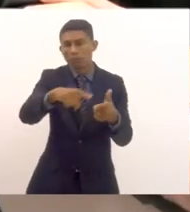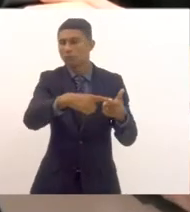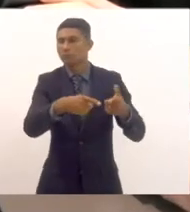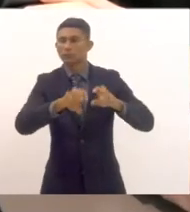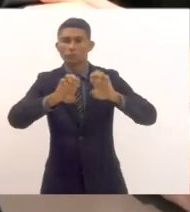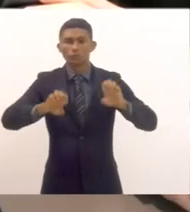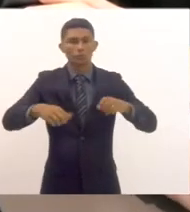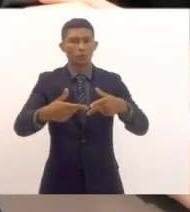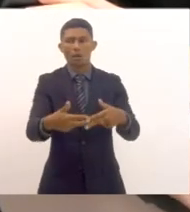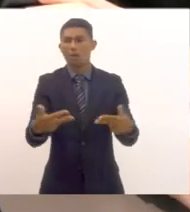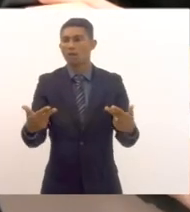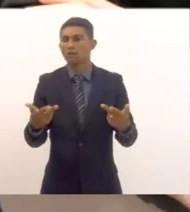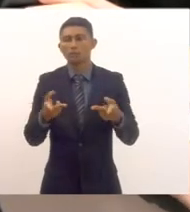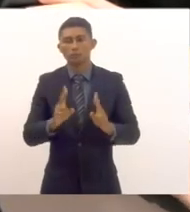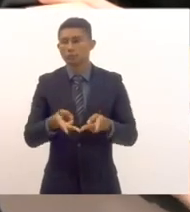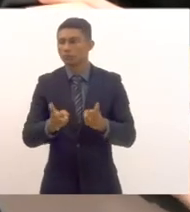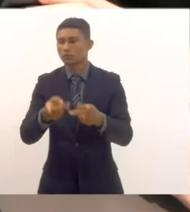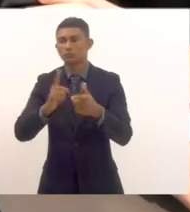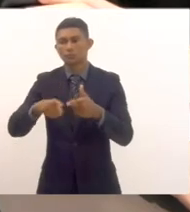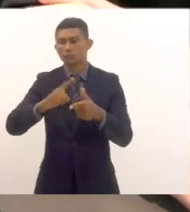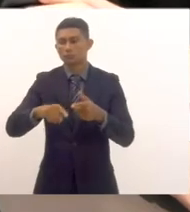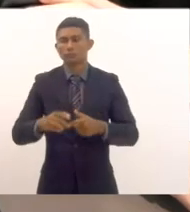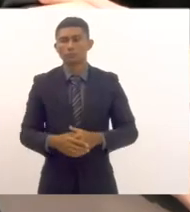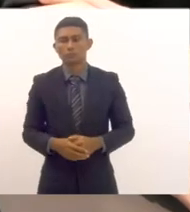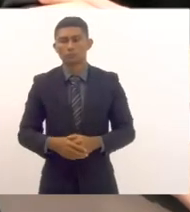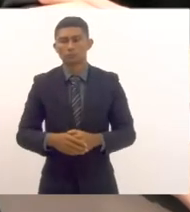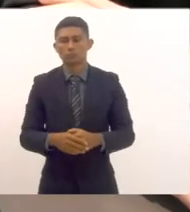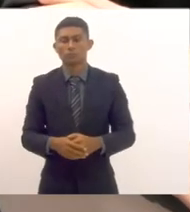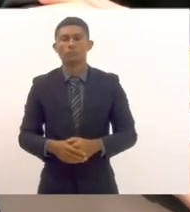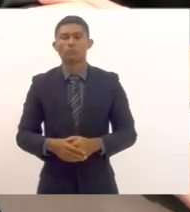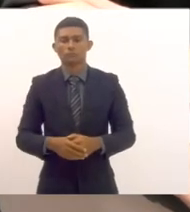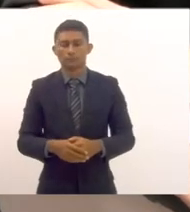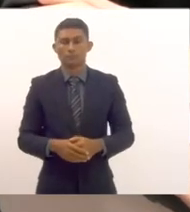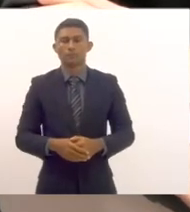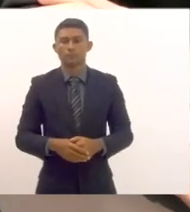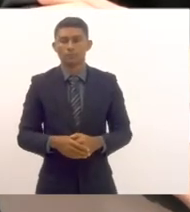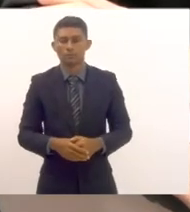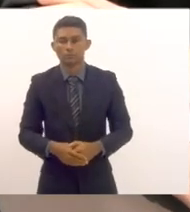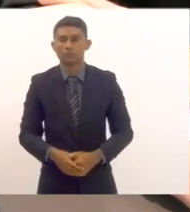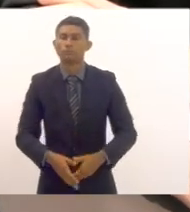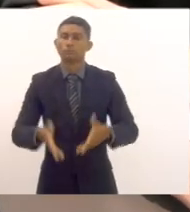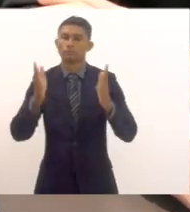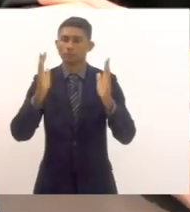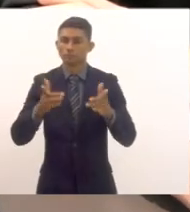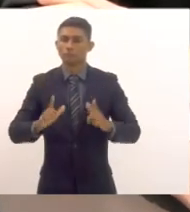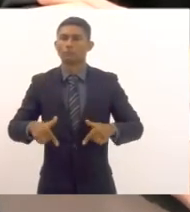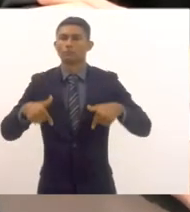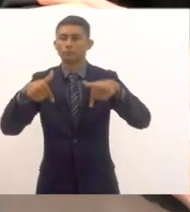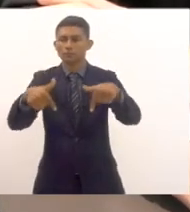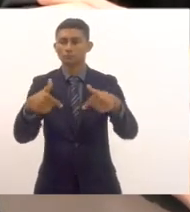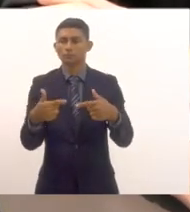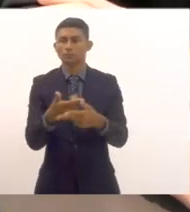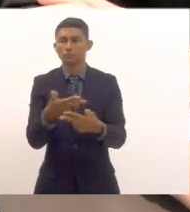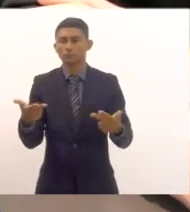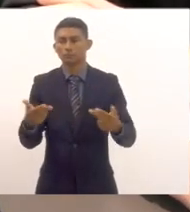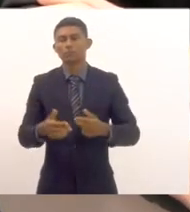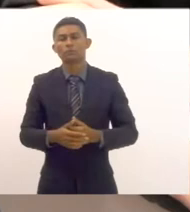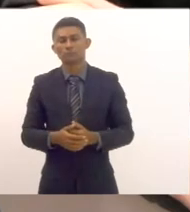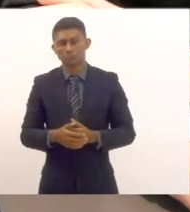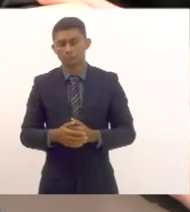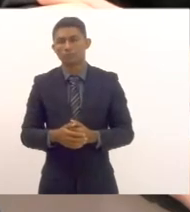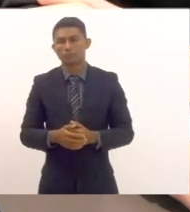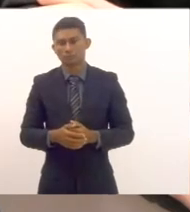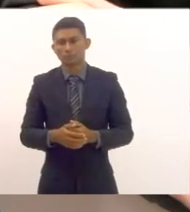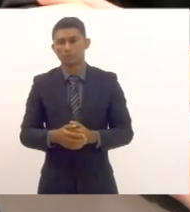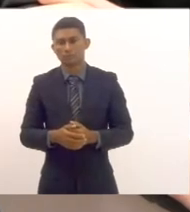que ainda persistem nós temos feito várias ações no sentido de trabalhar também a questão